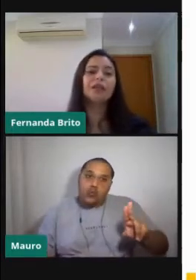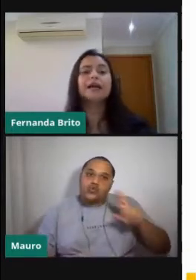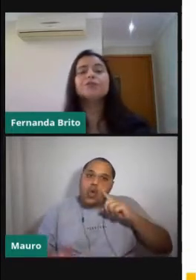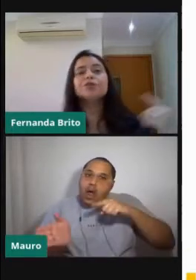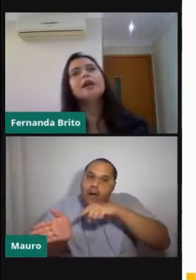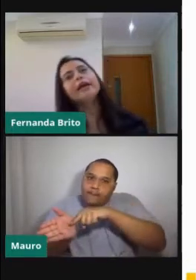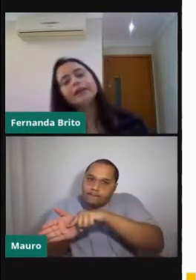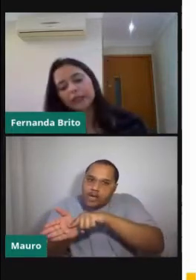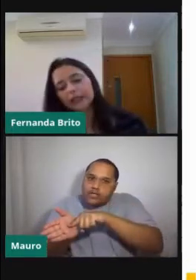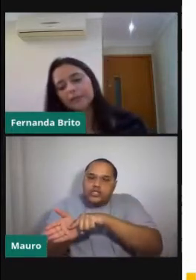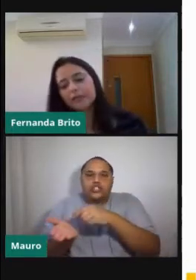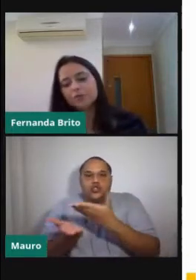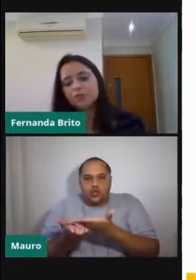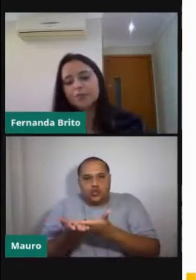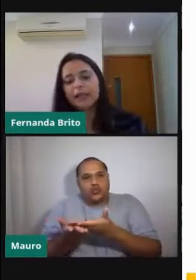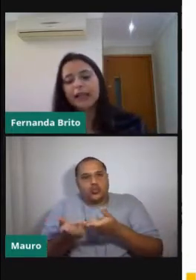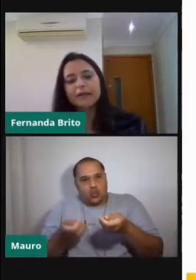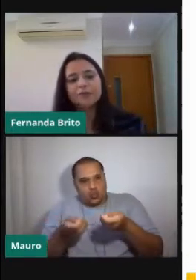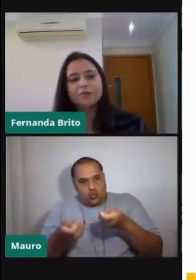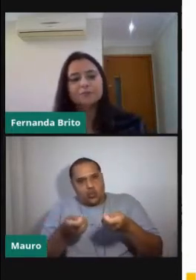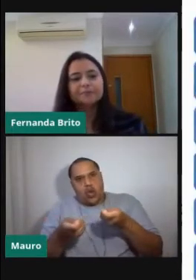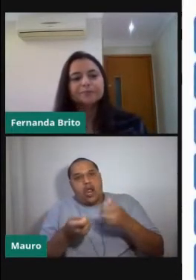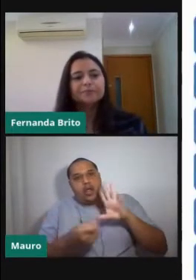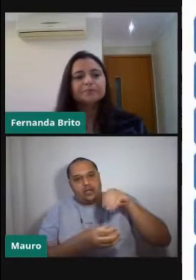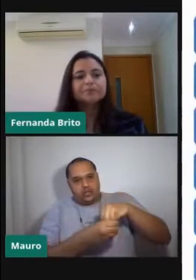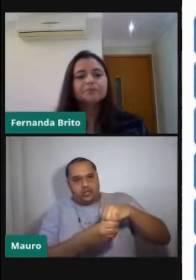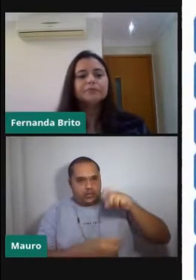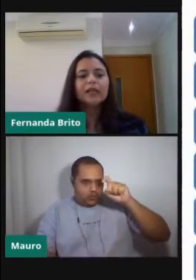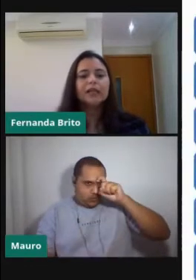estudos controlados em ambientes hospitalares.